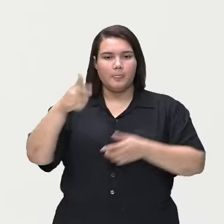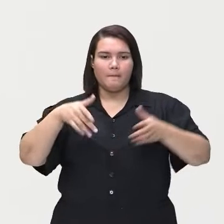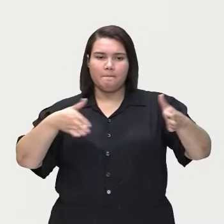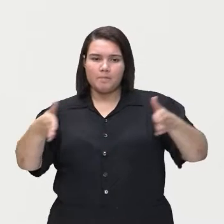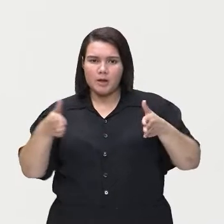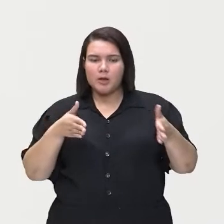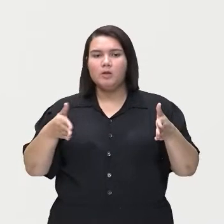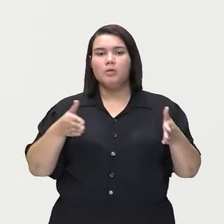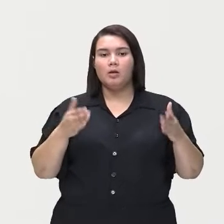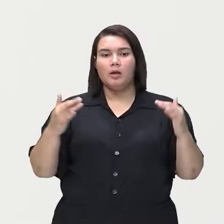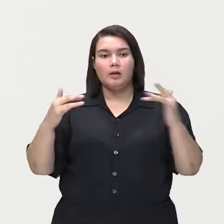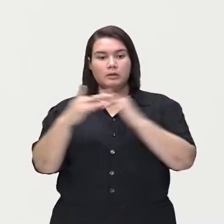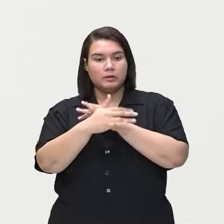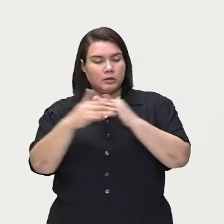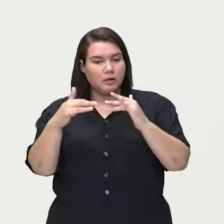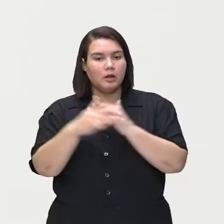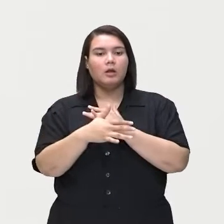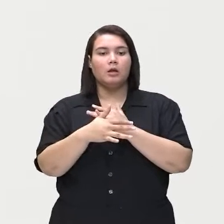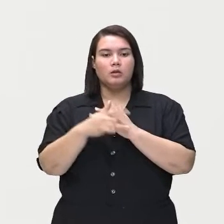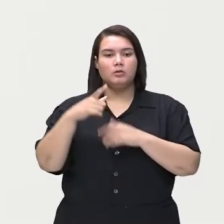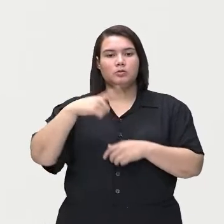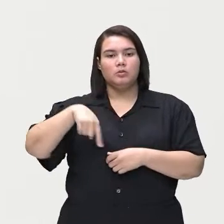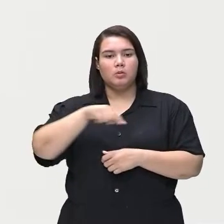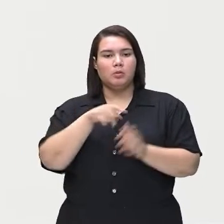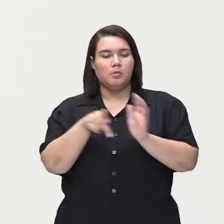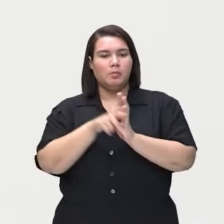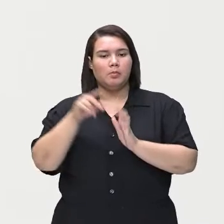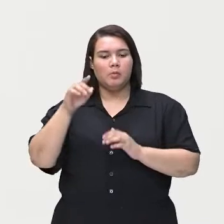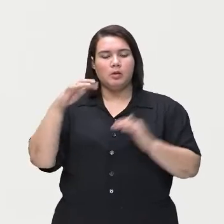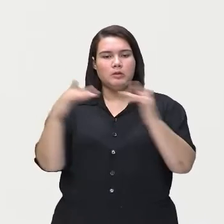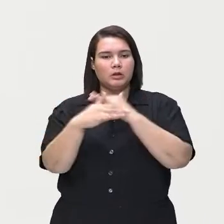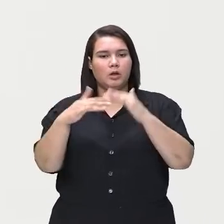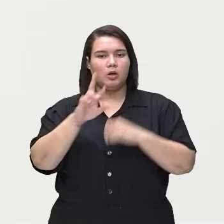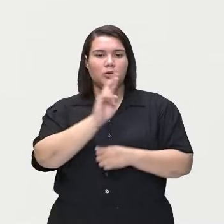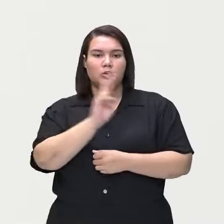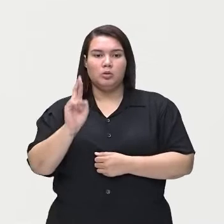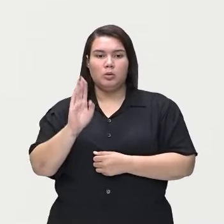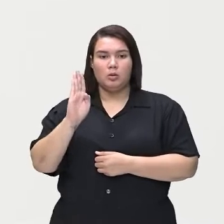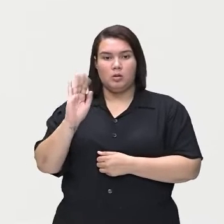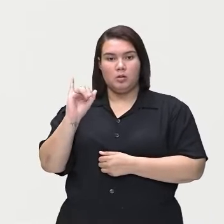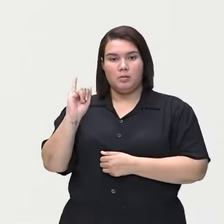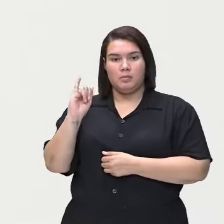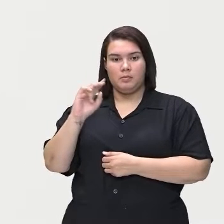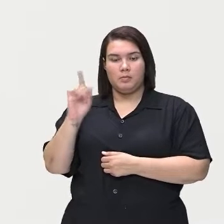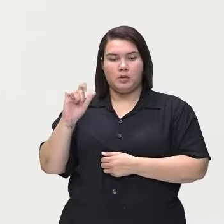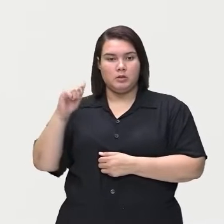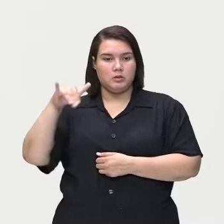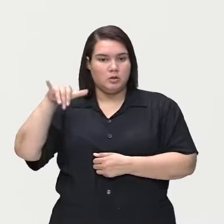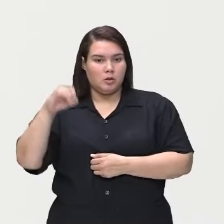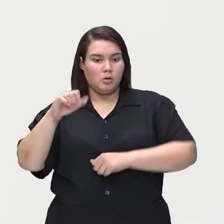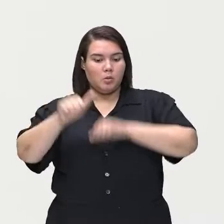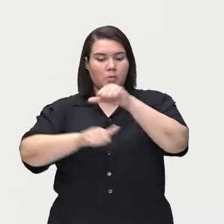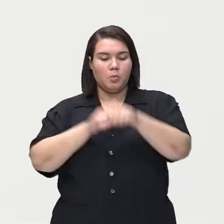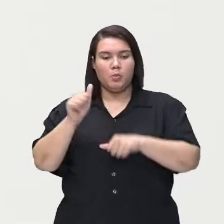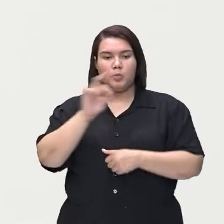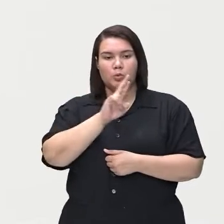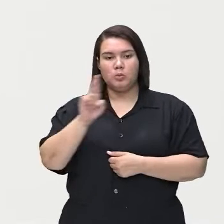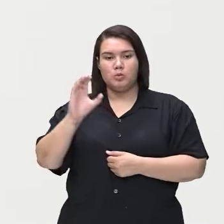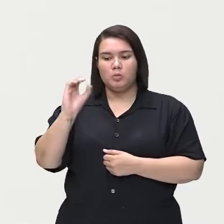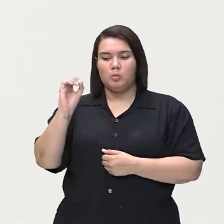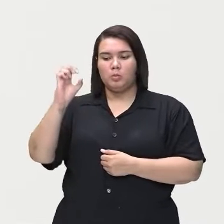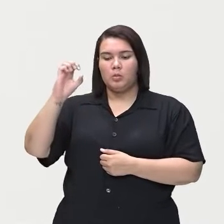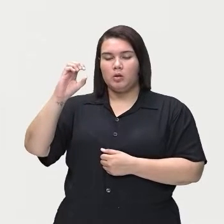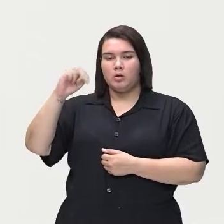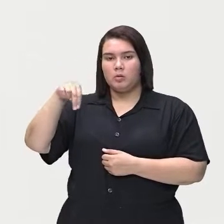a cidade de Bizâncio, que mais tarde passaria a ser chamada de Constantinopla, tornaria-se